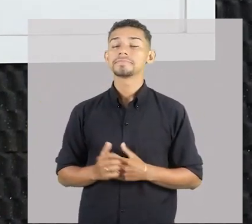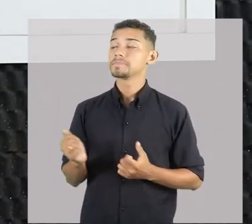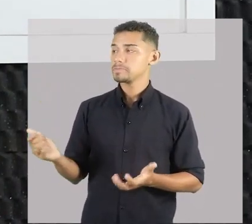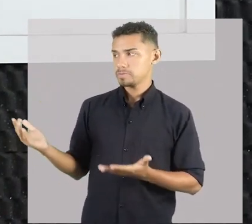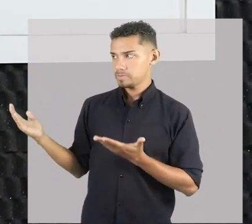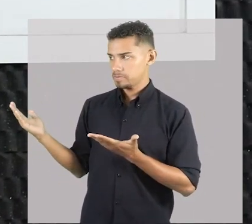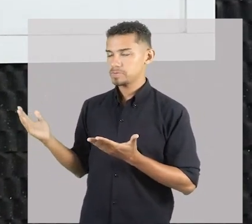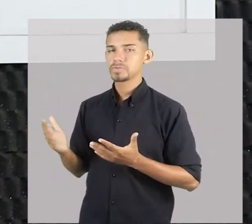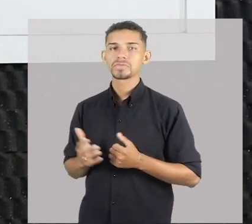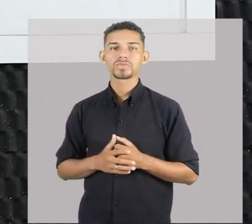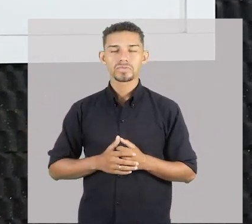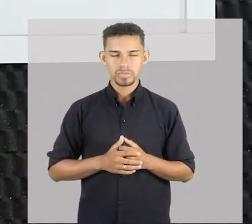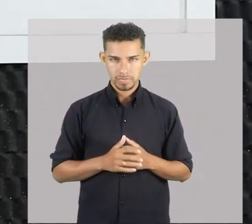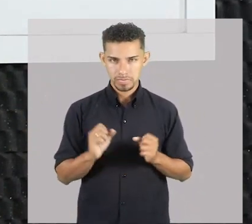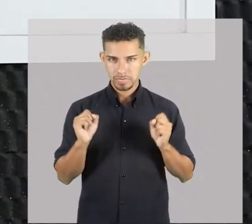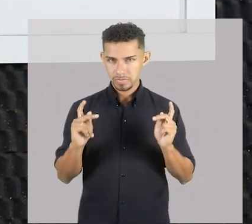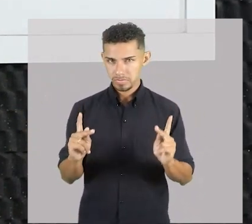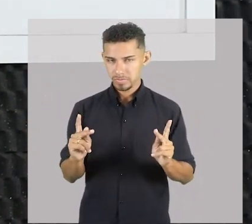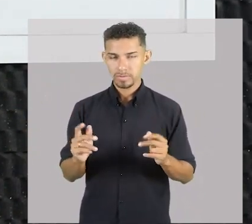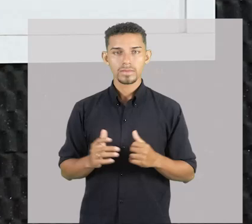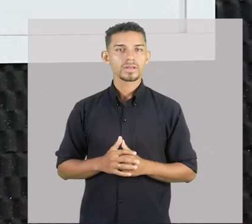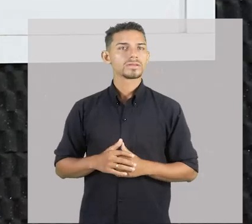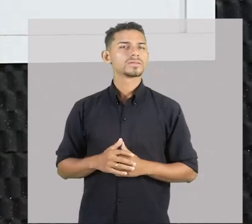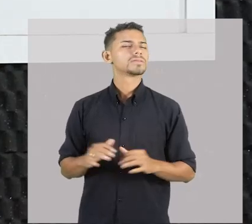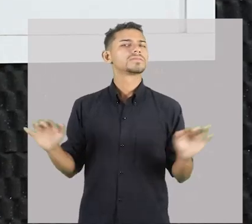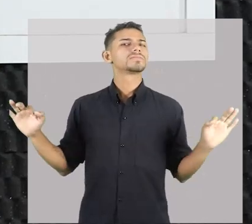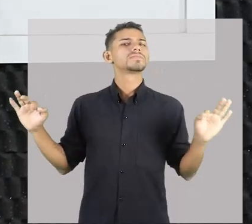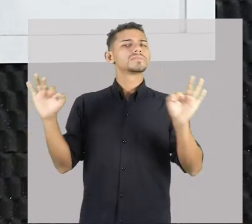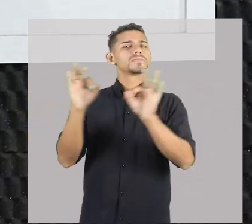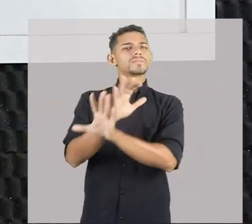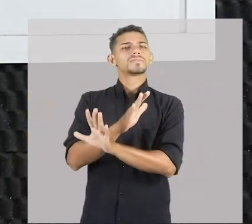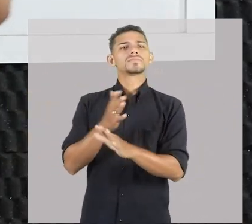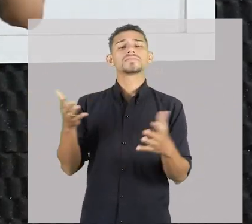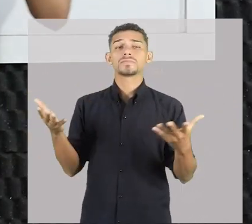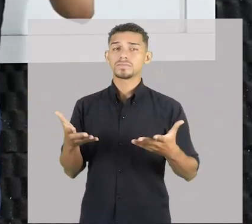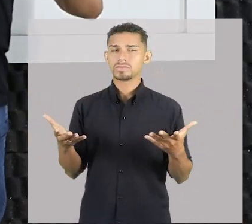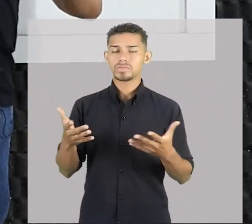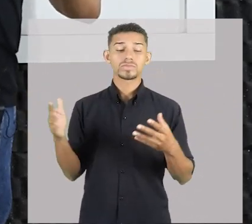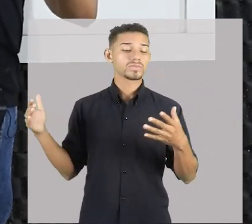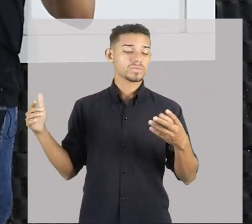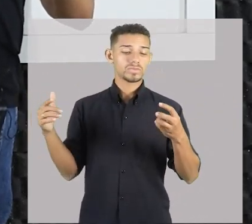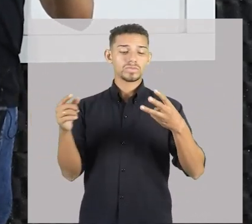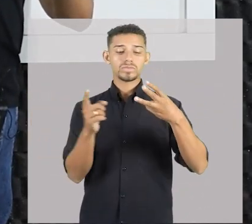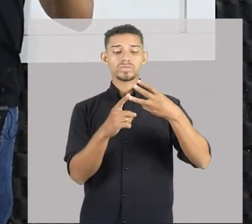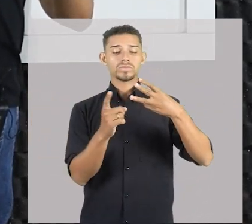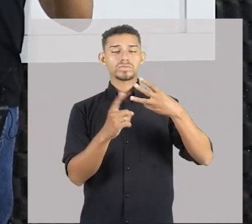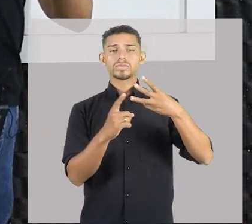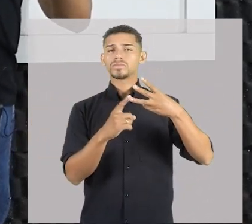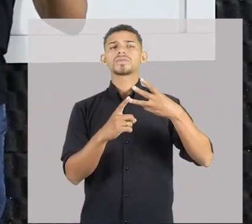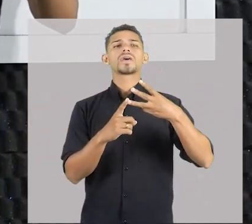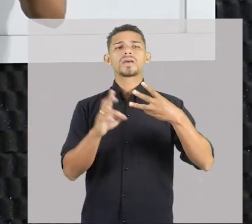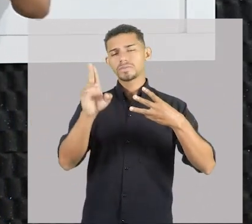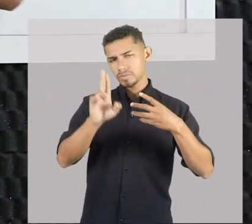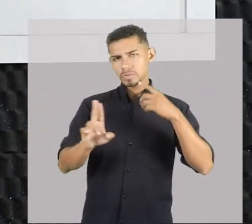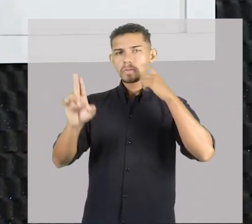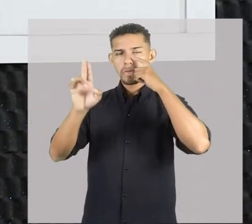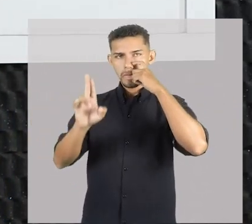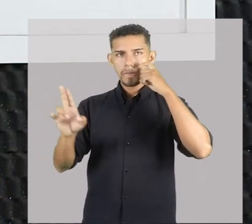2π sobre t, tá bom? E para encerrar aqui, ó, nós temos também essa que é muito